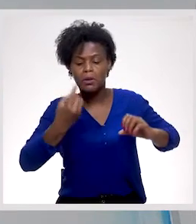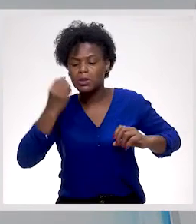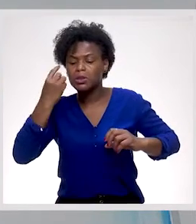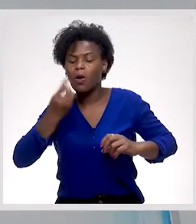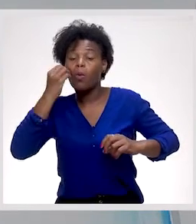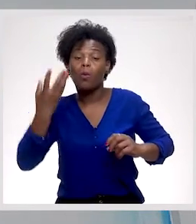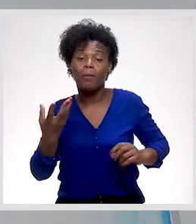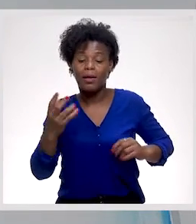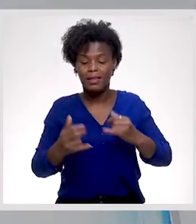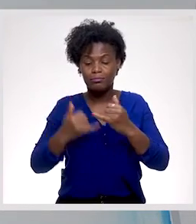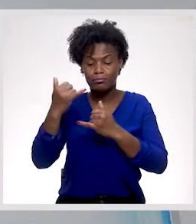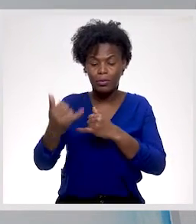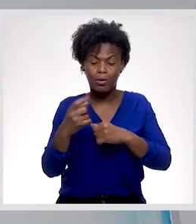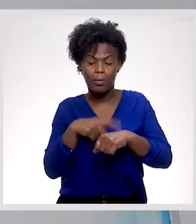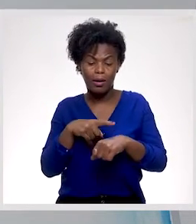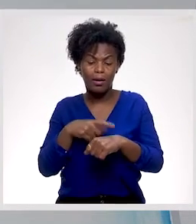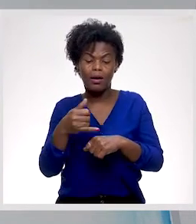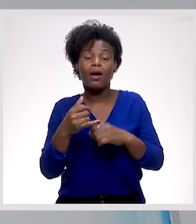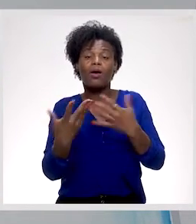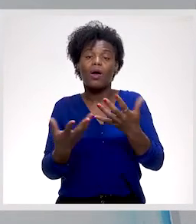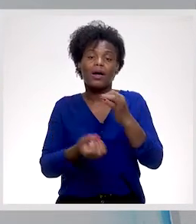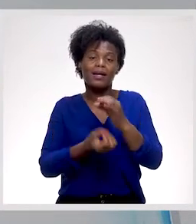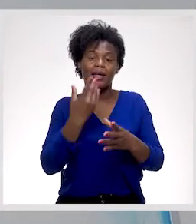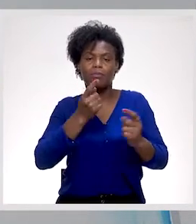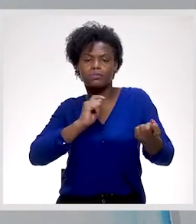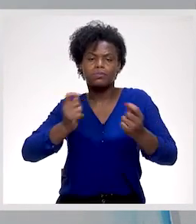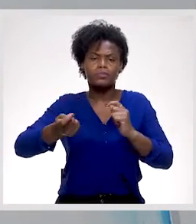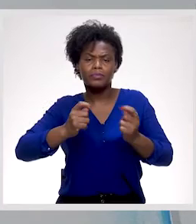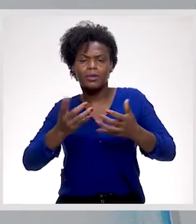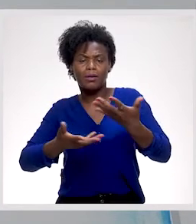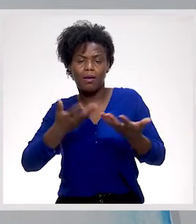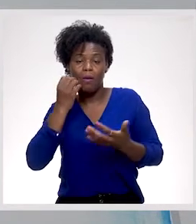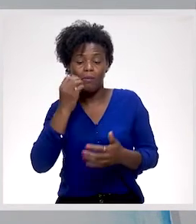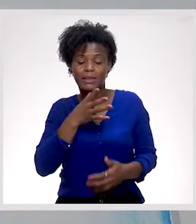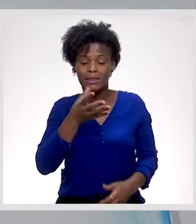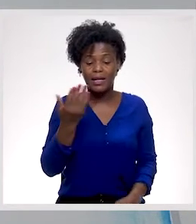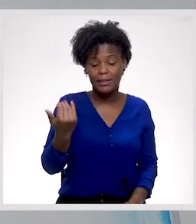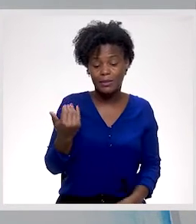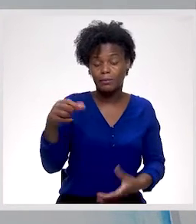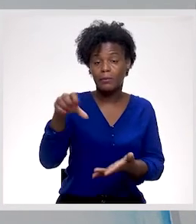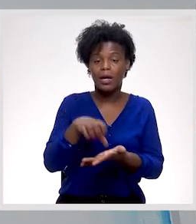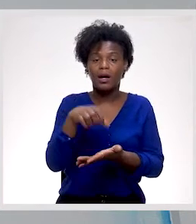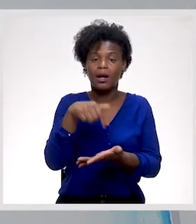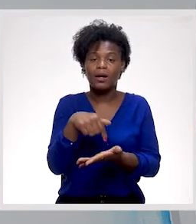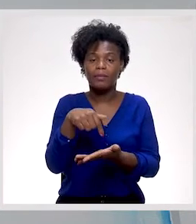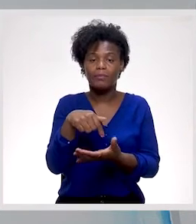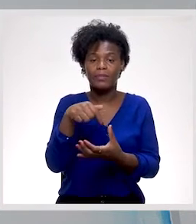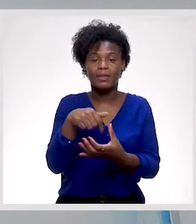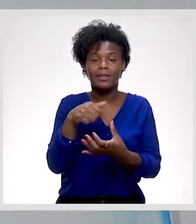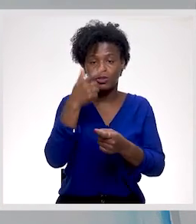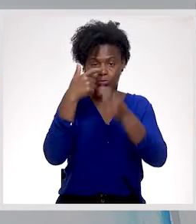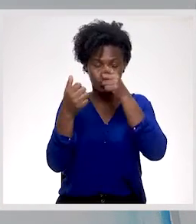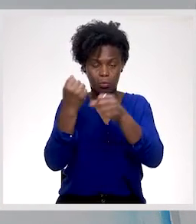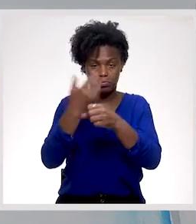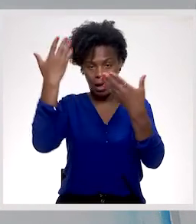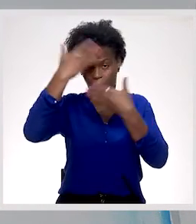partir daquele momento, surgiu aquela discussão, conforme já disse, no meio dos astrônomos. E